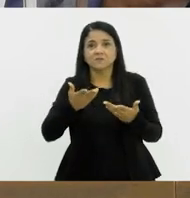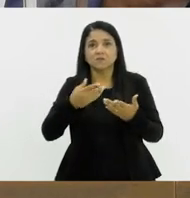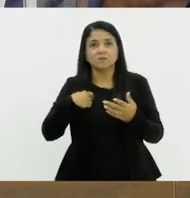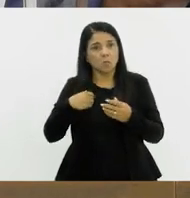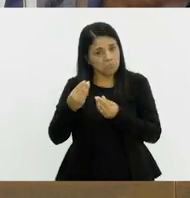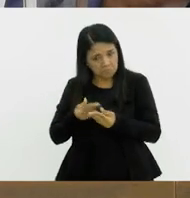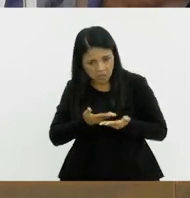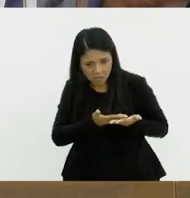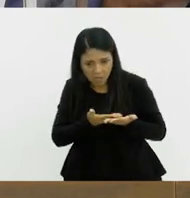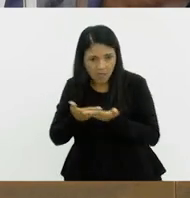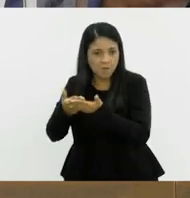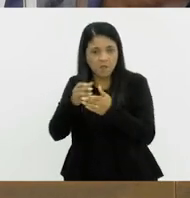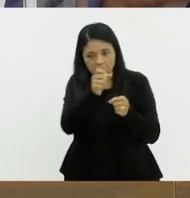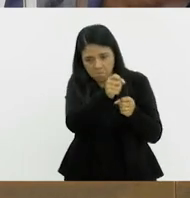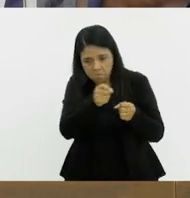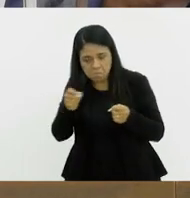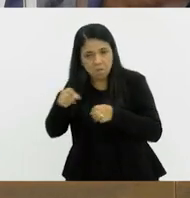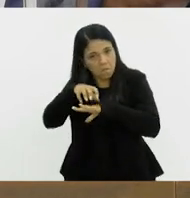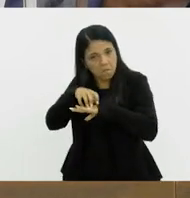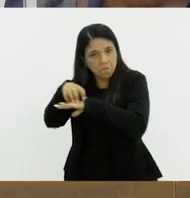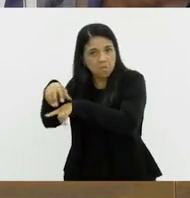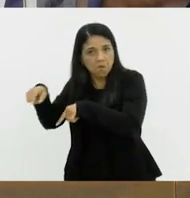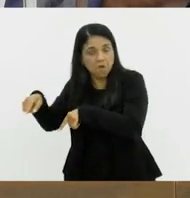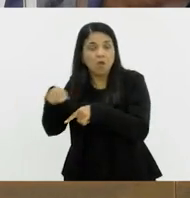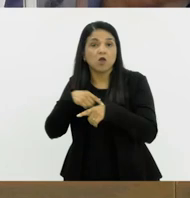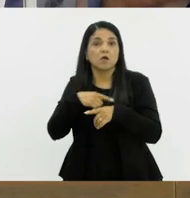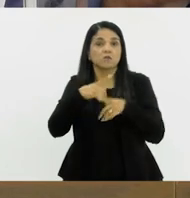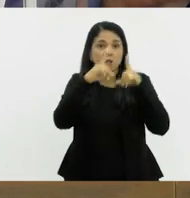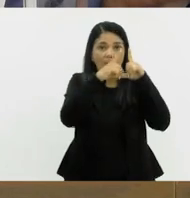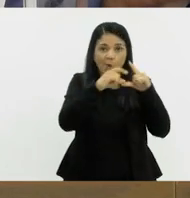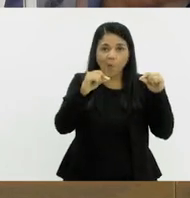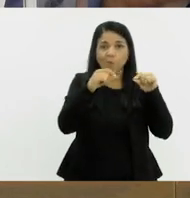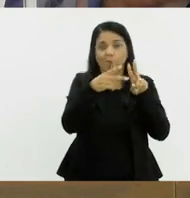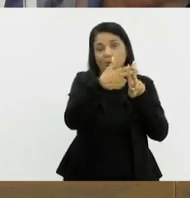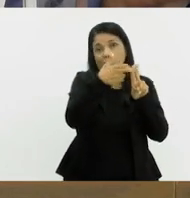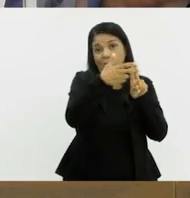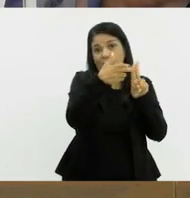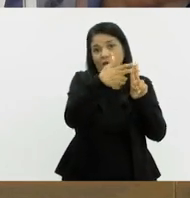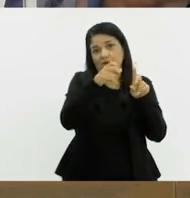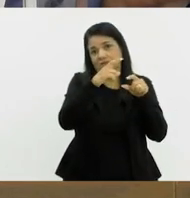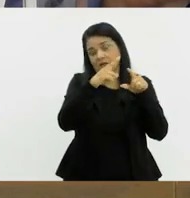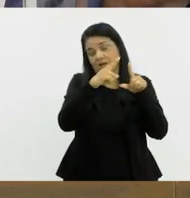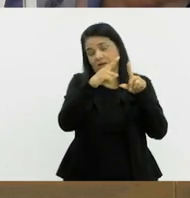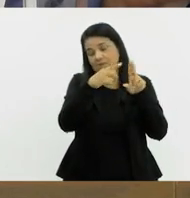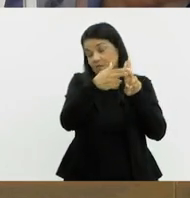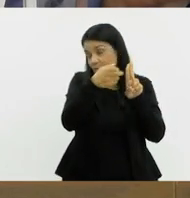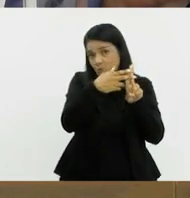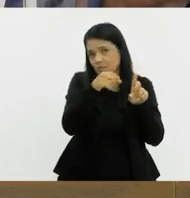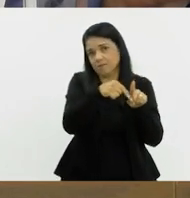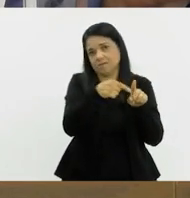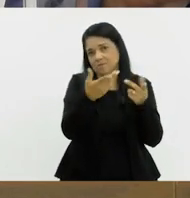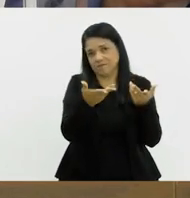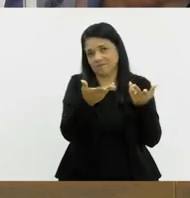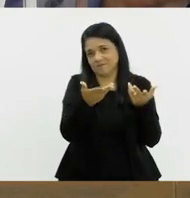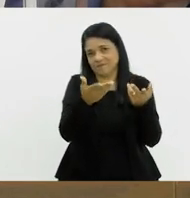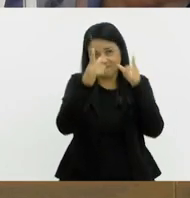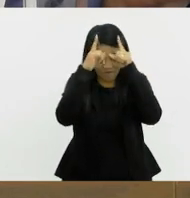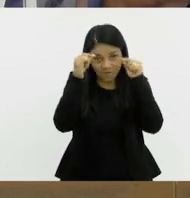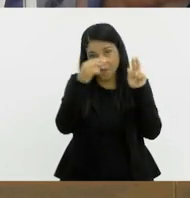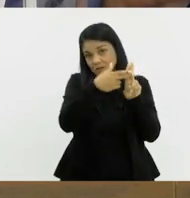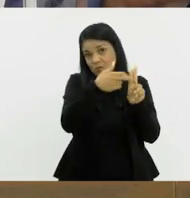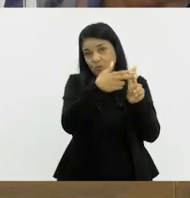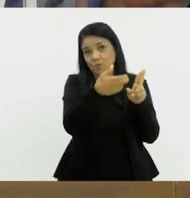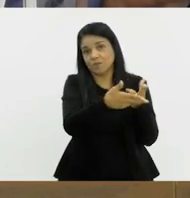um atendimento em enfermagem, para ter os cuidados mínimos, não é alta complexidade, mas o mínimo, está